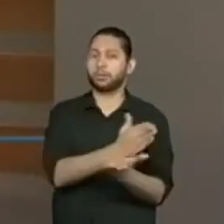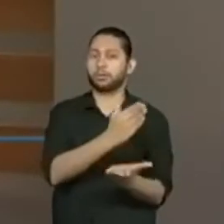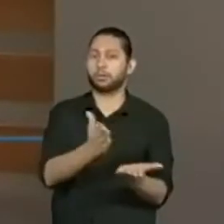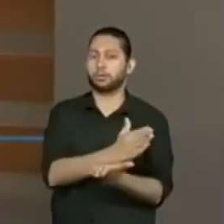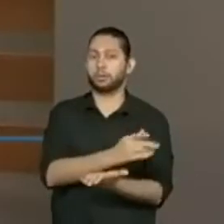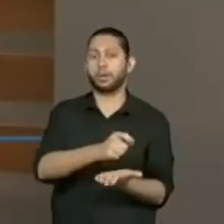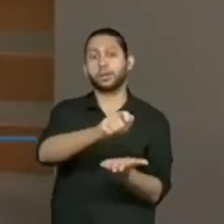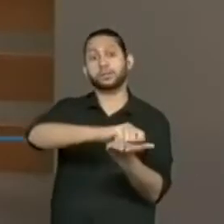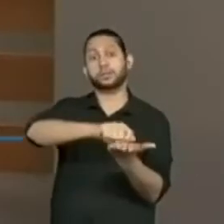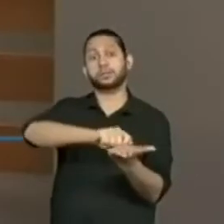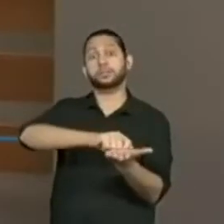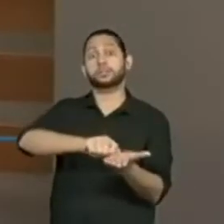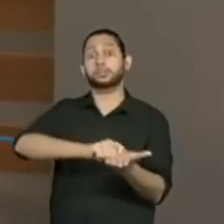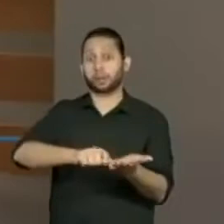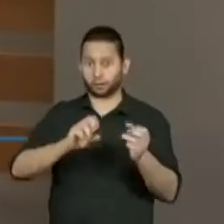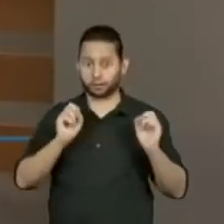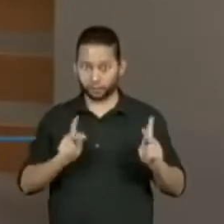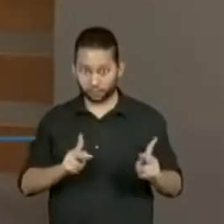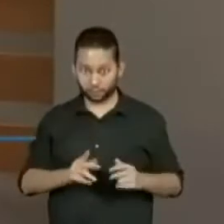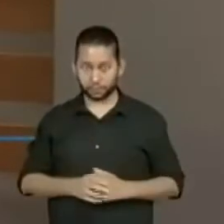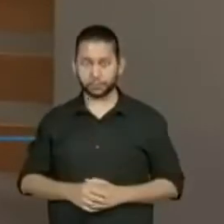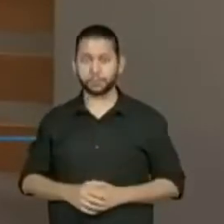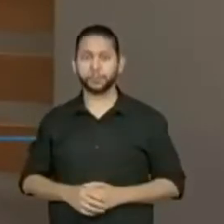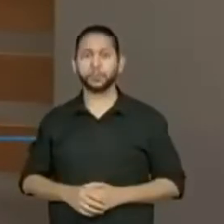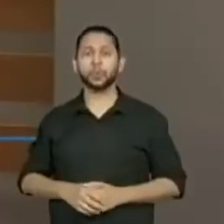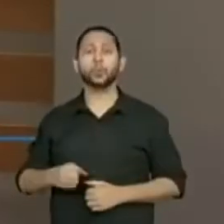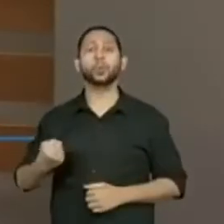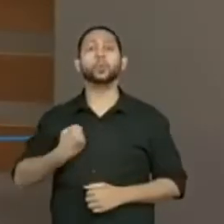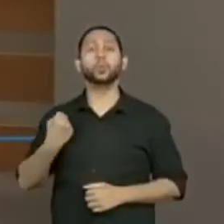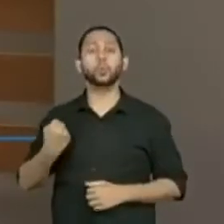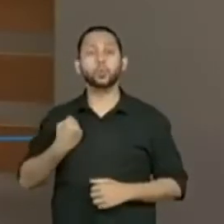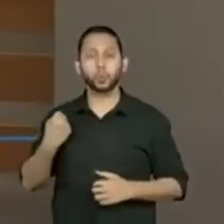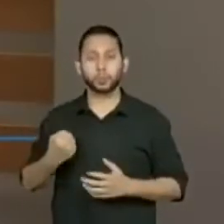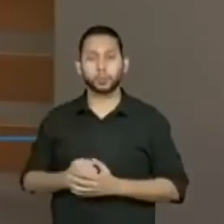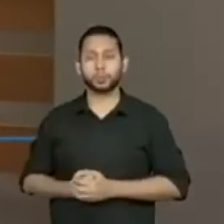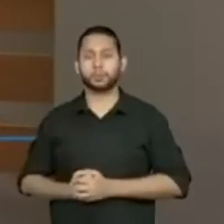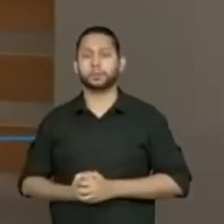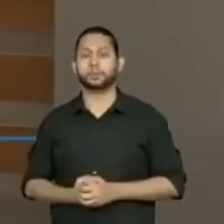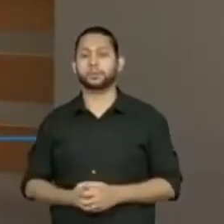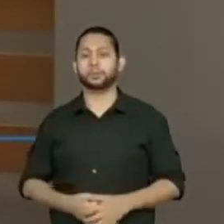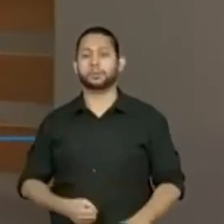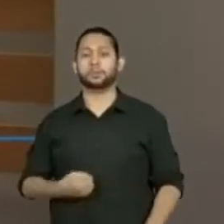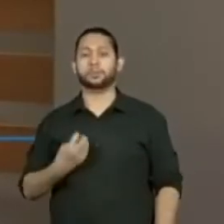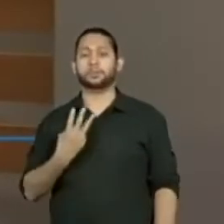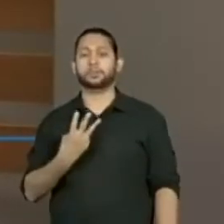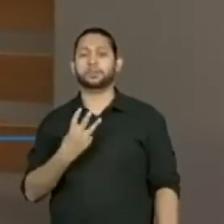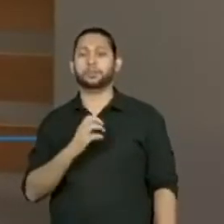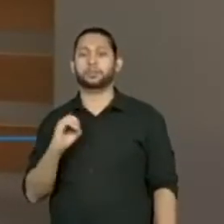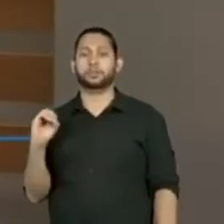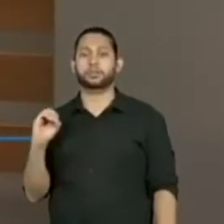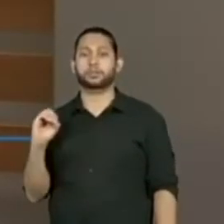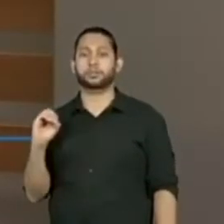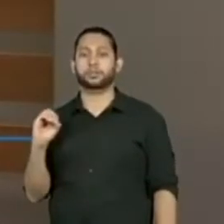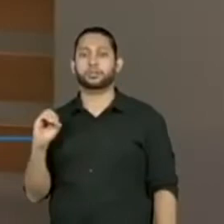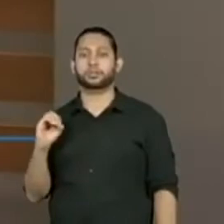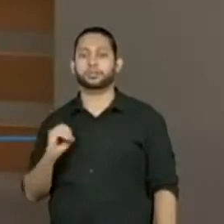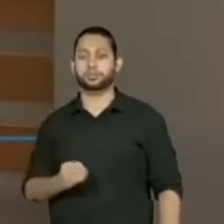e se tiver com material, no material. O primeiro número é o número 300. É o número